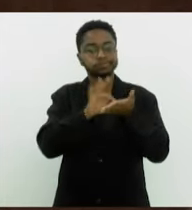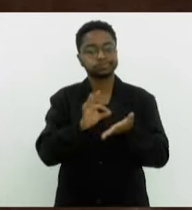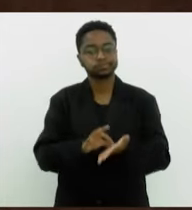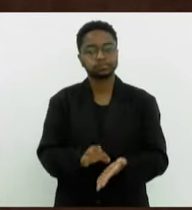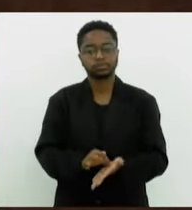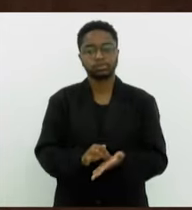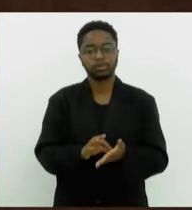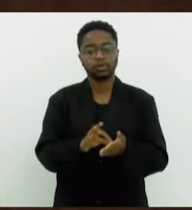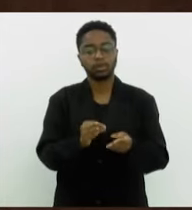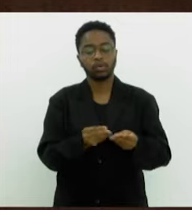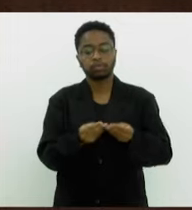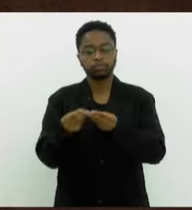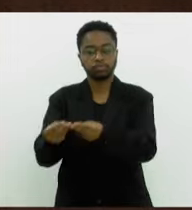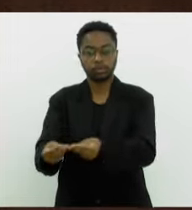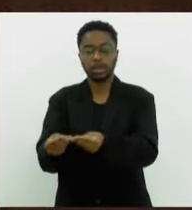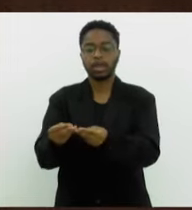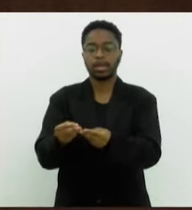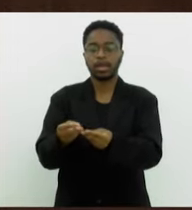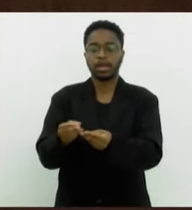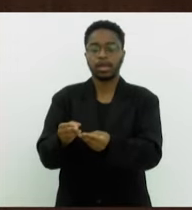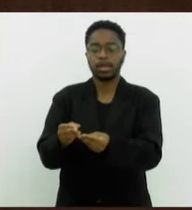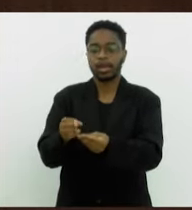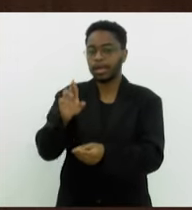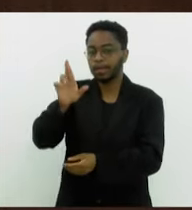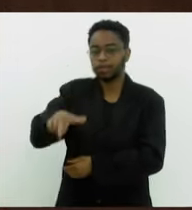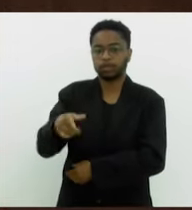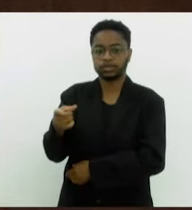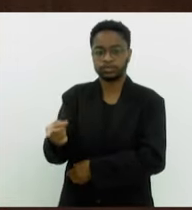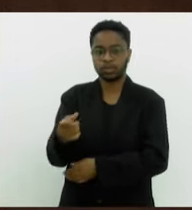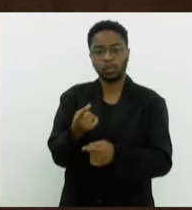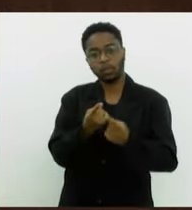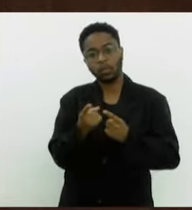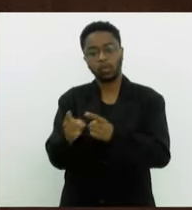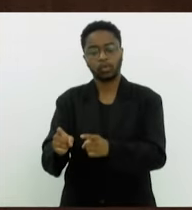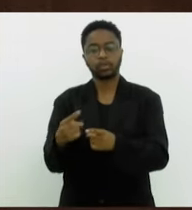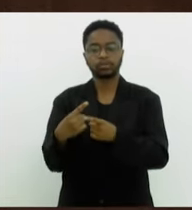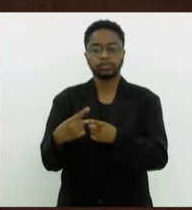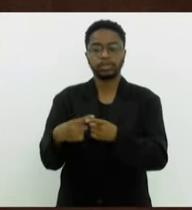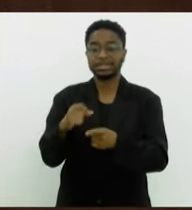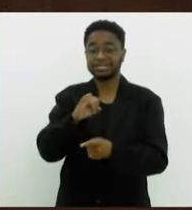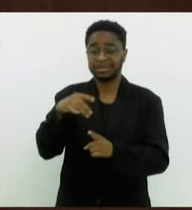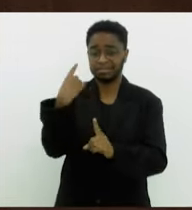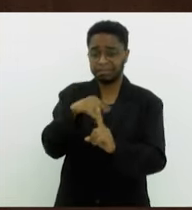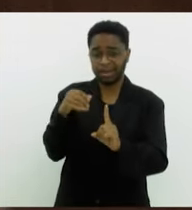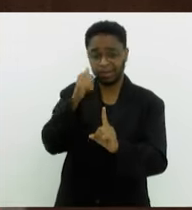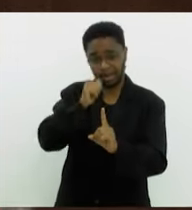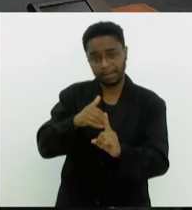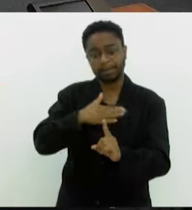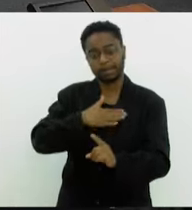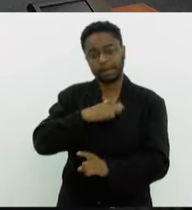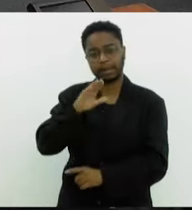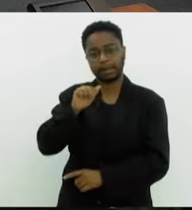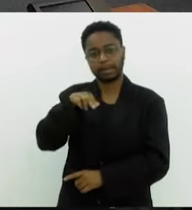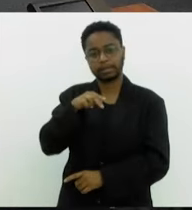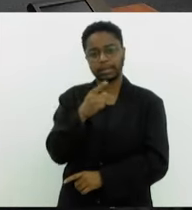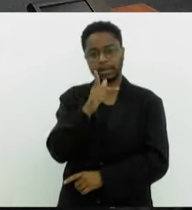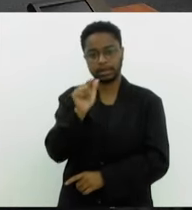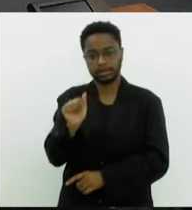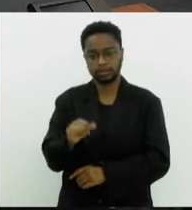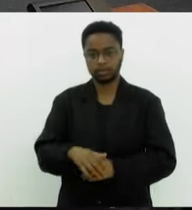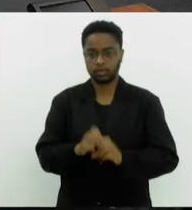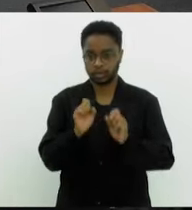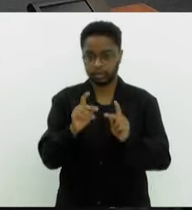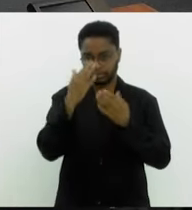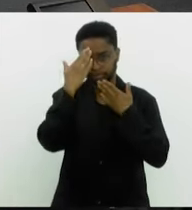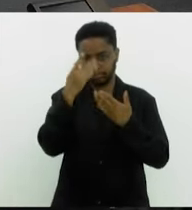tá, essa moção de repúdio para esse canalha, porque quem bate mulher para mim é canalha. Muito obrigado, presidente. Obrigado, deputado. Pela